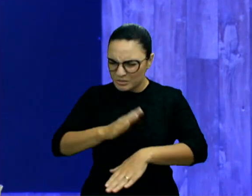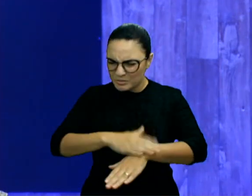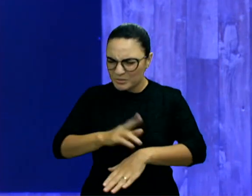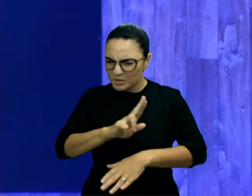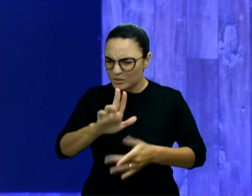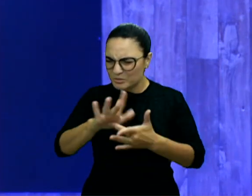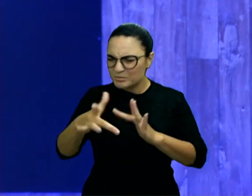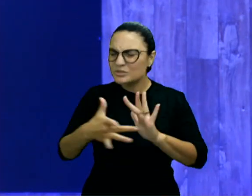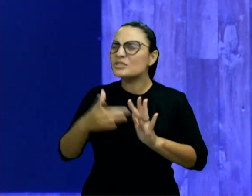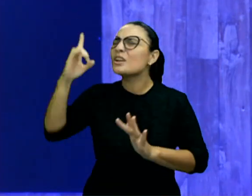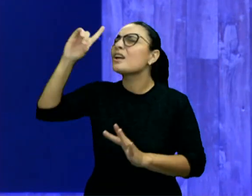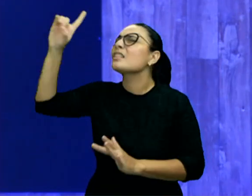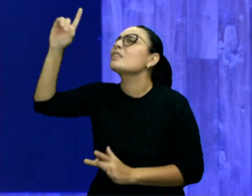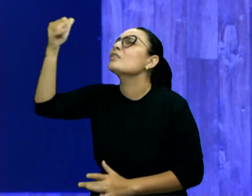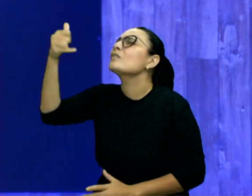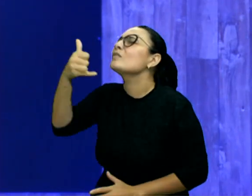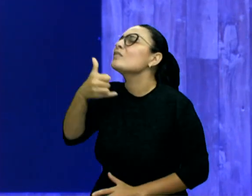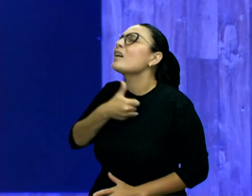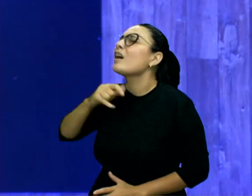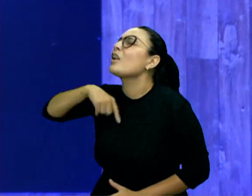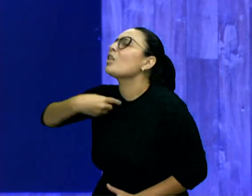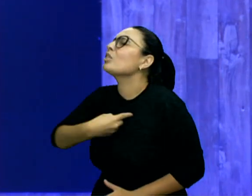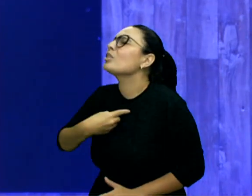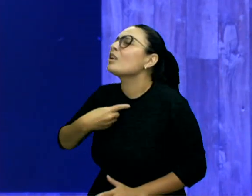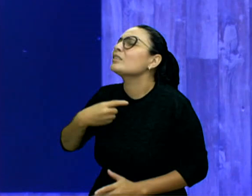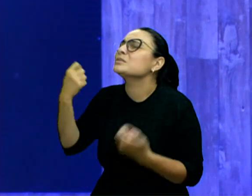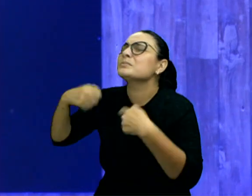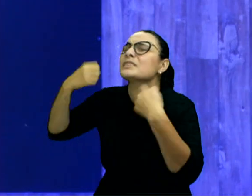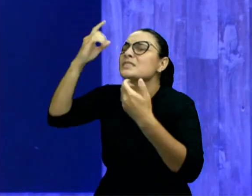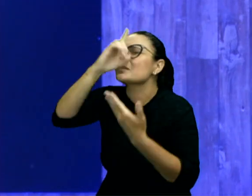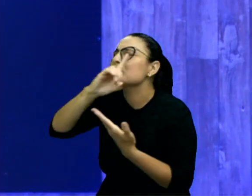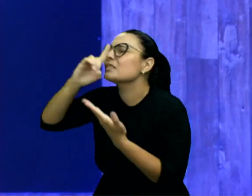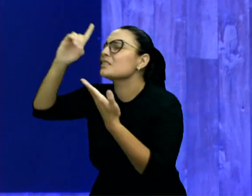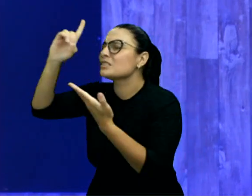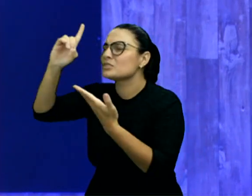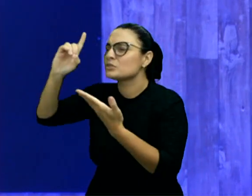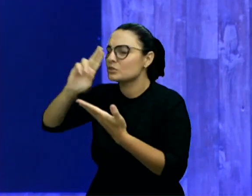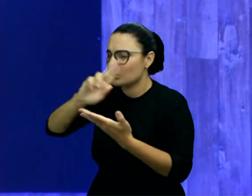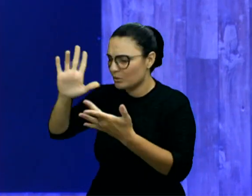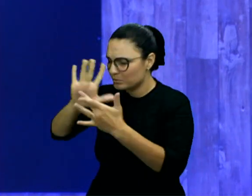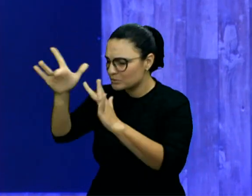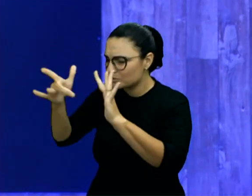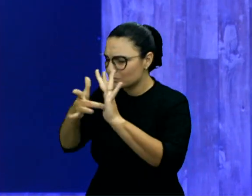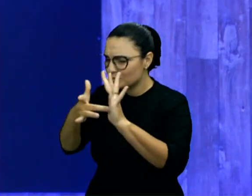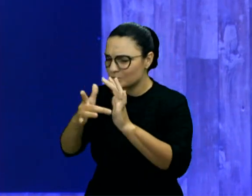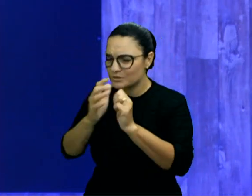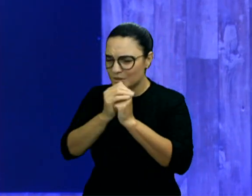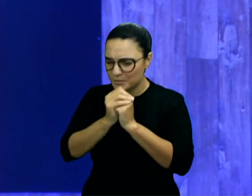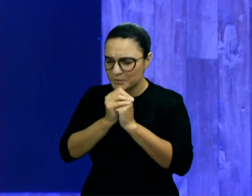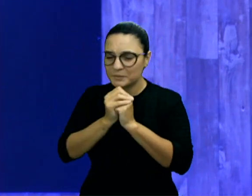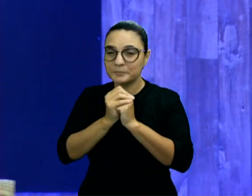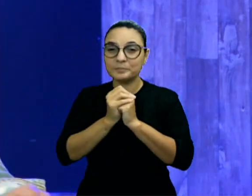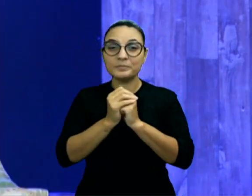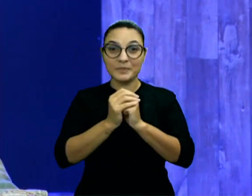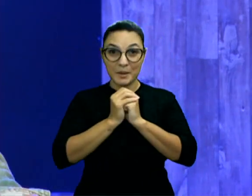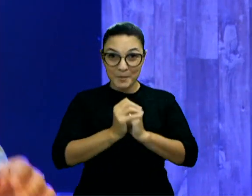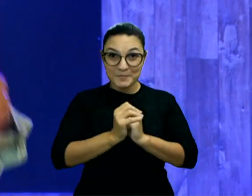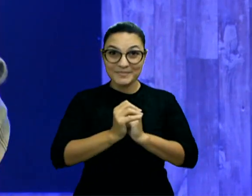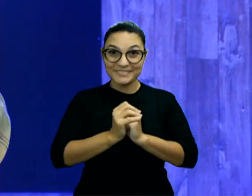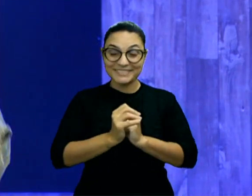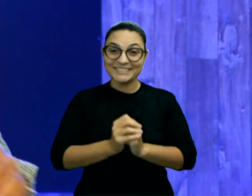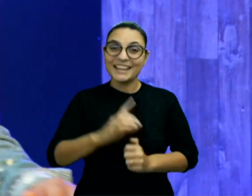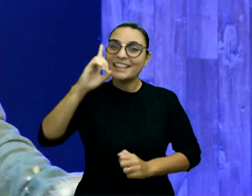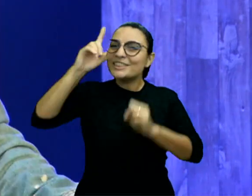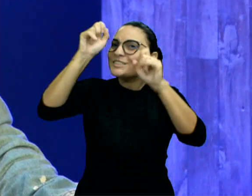Fala conosco, nós dependemos de Ti, no nome de Jesus. Amém. Amém.